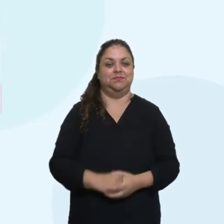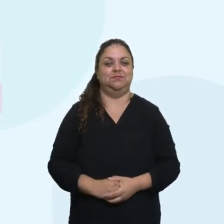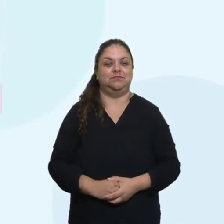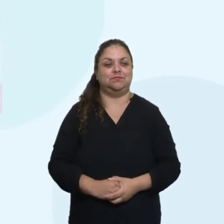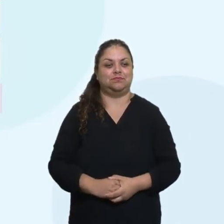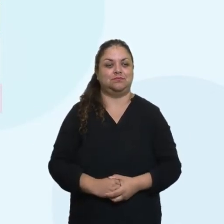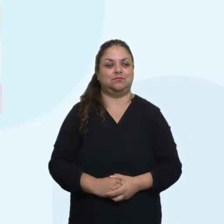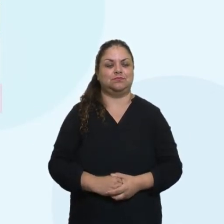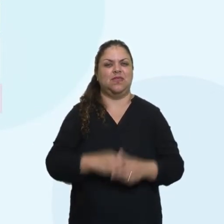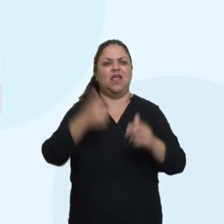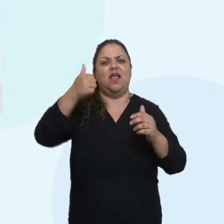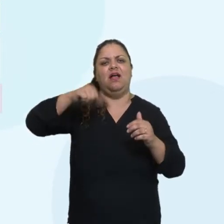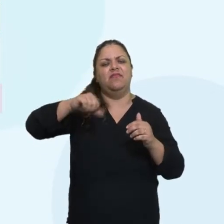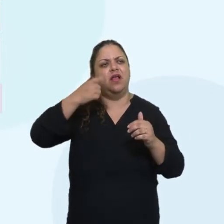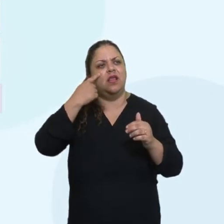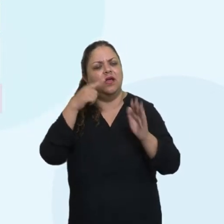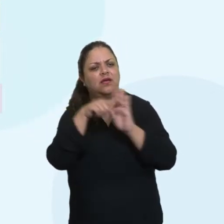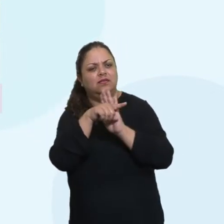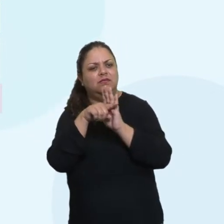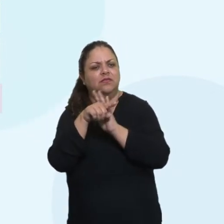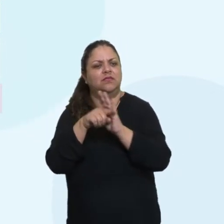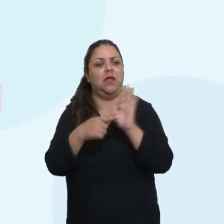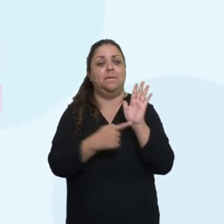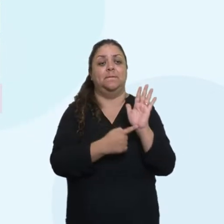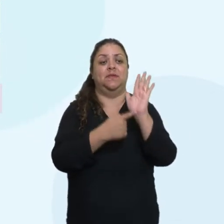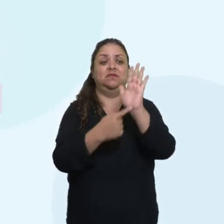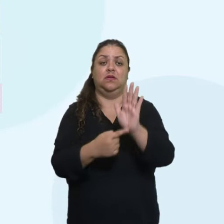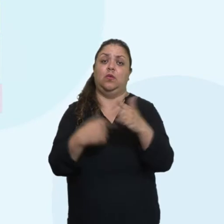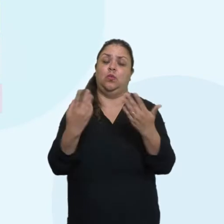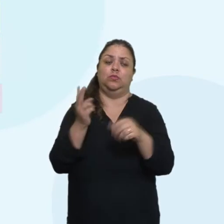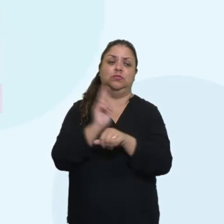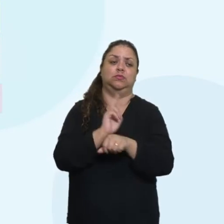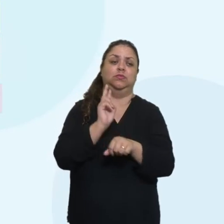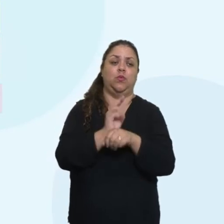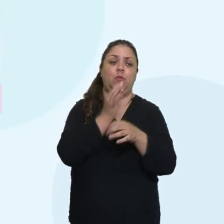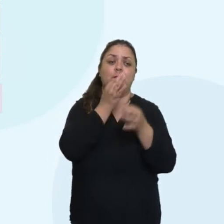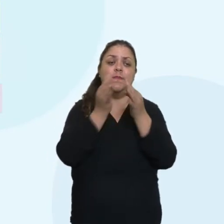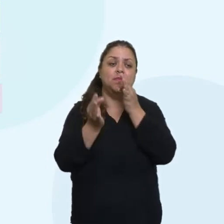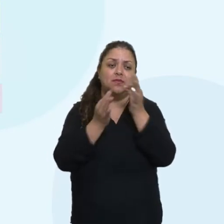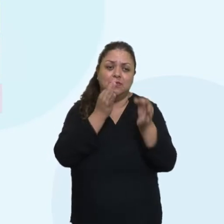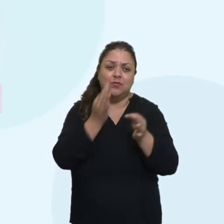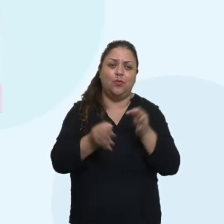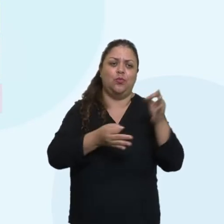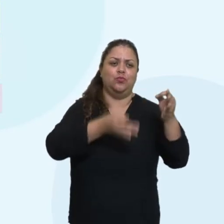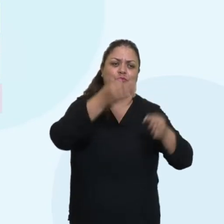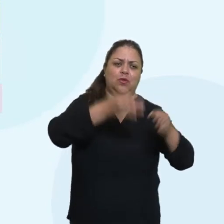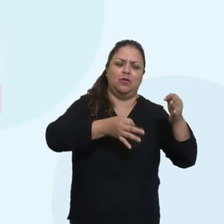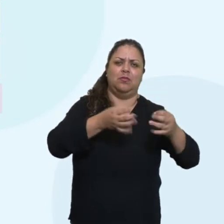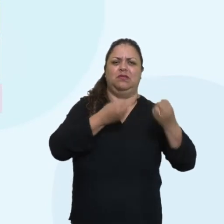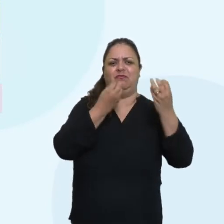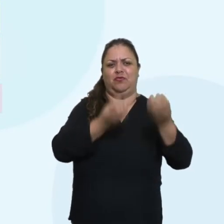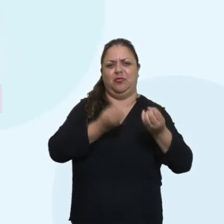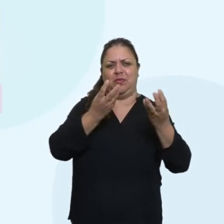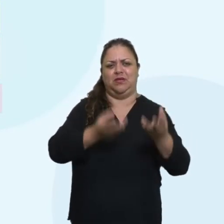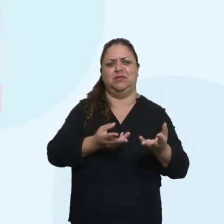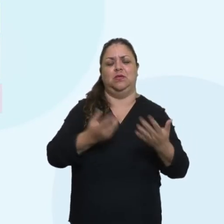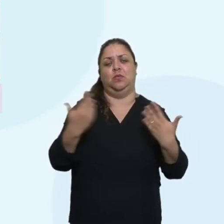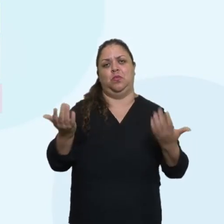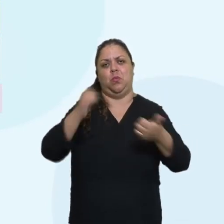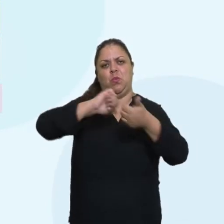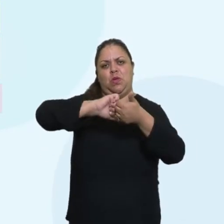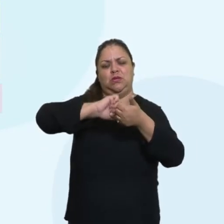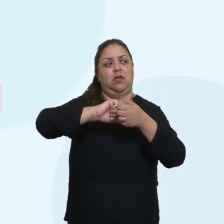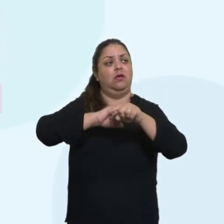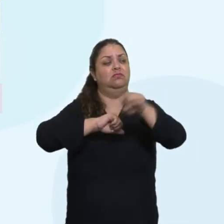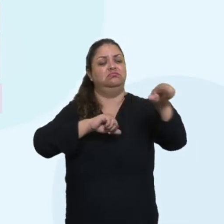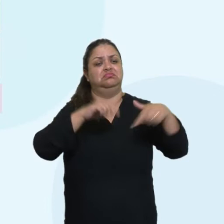exemplo apresentar e defender opiniões fazendo é sobre informação validade das ideias ou qualidade do